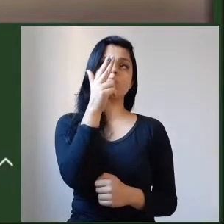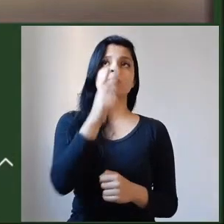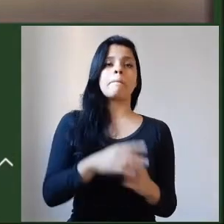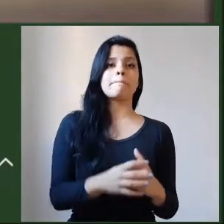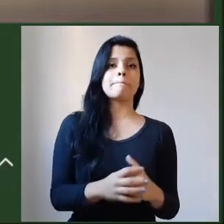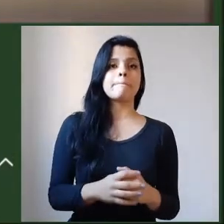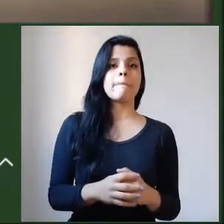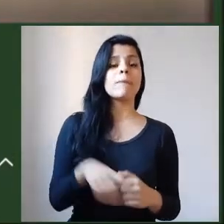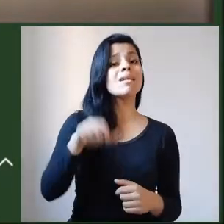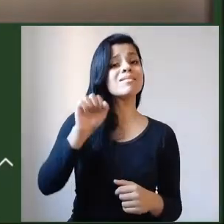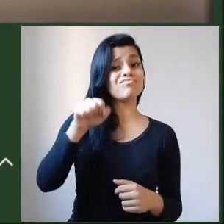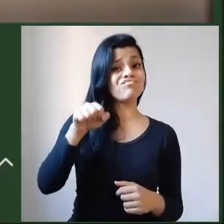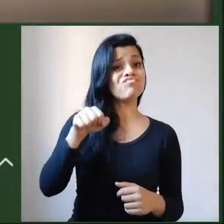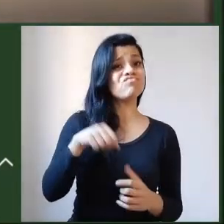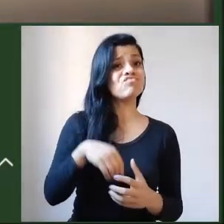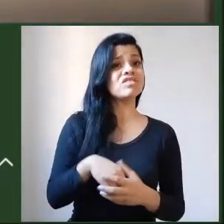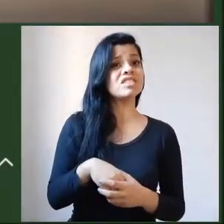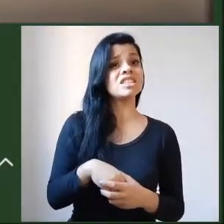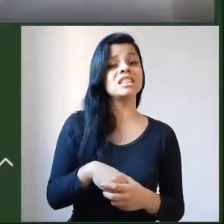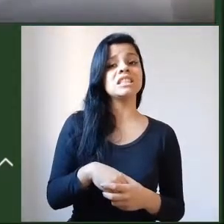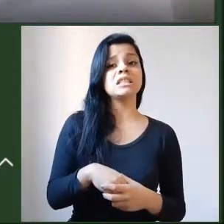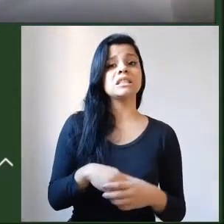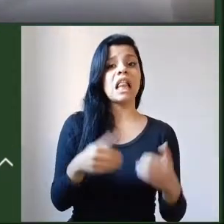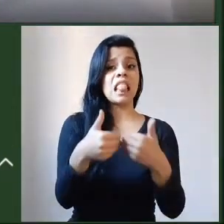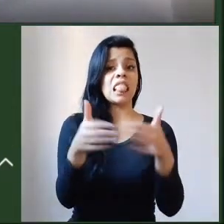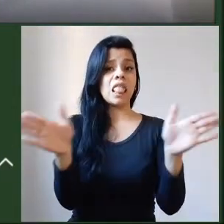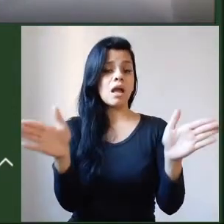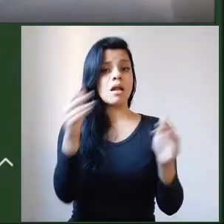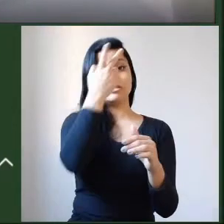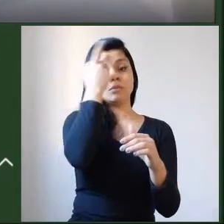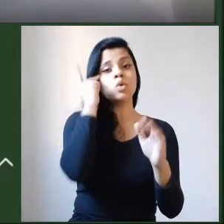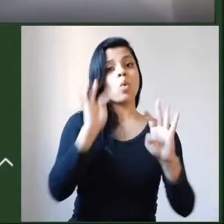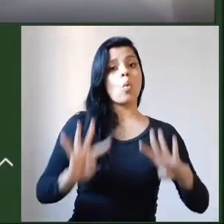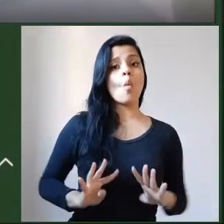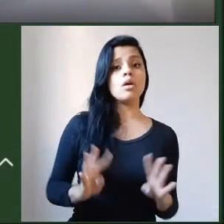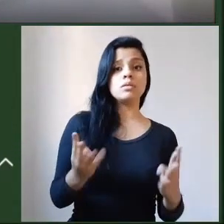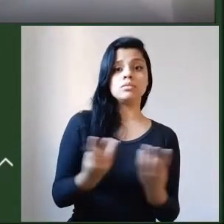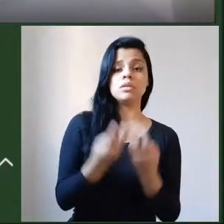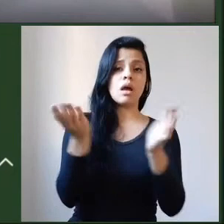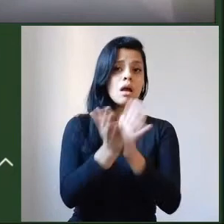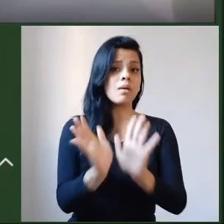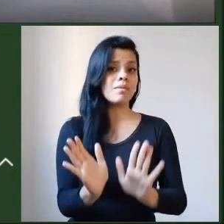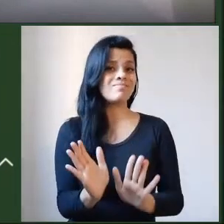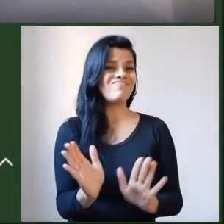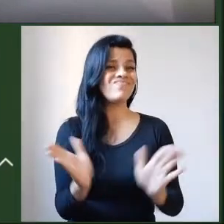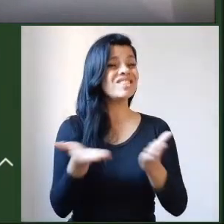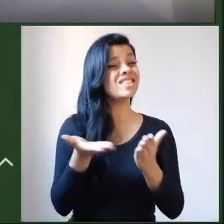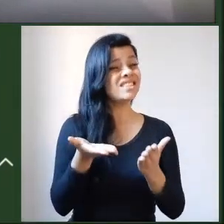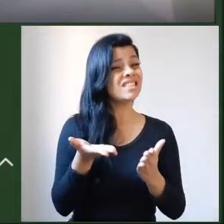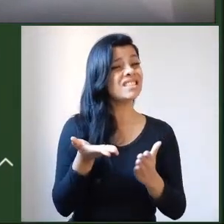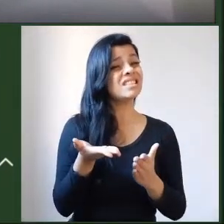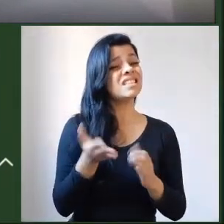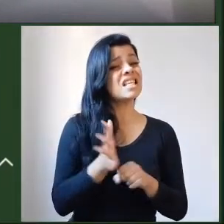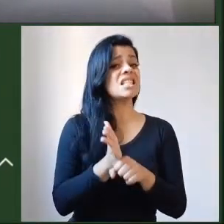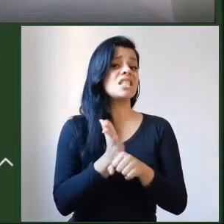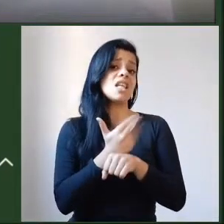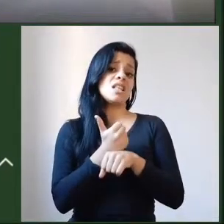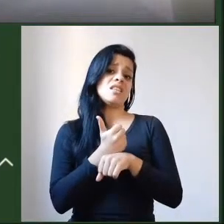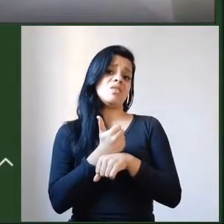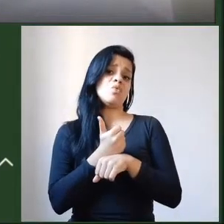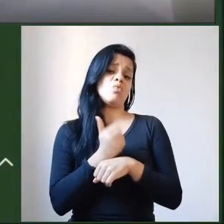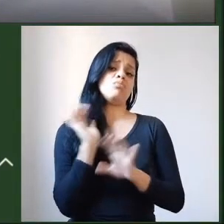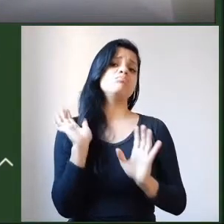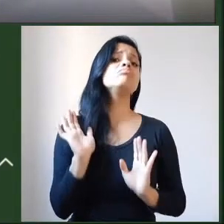pouco precoce demais, na minha opinião. E você, Luca, como profissional da área de saúde, como você se